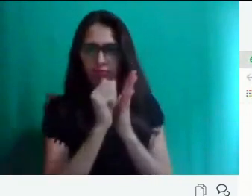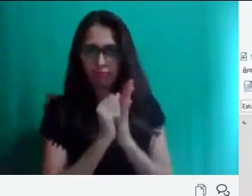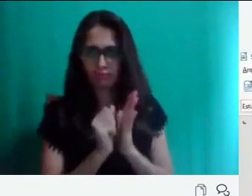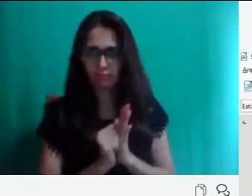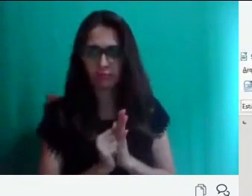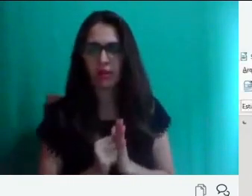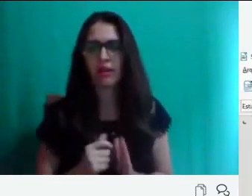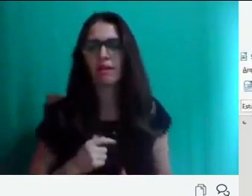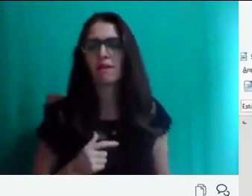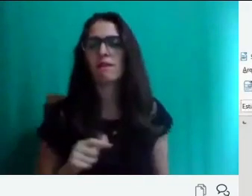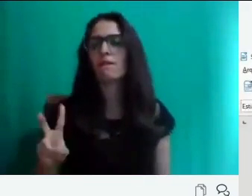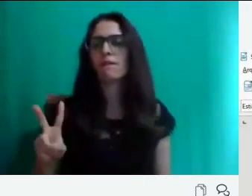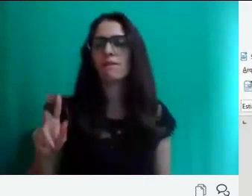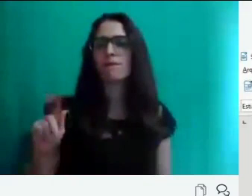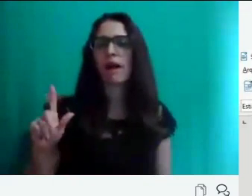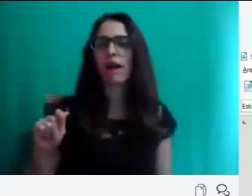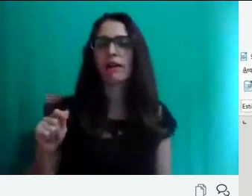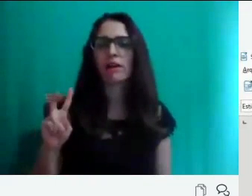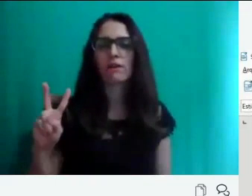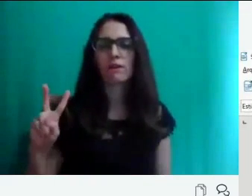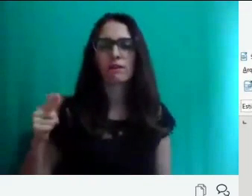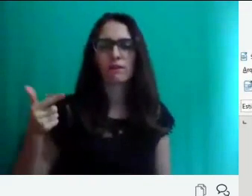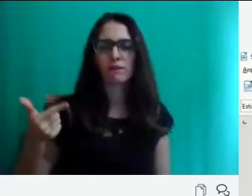28 vagas.